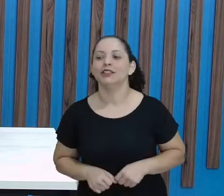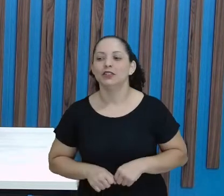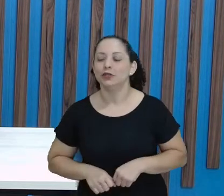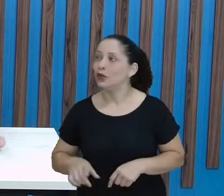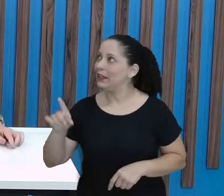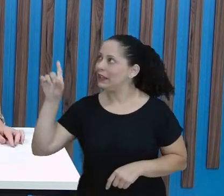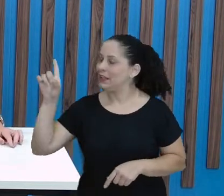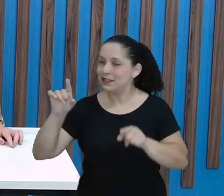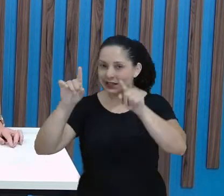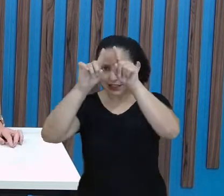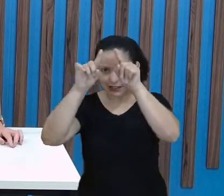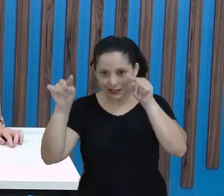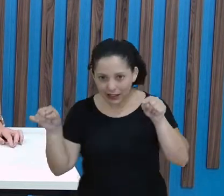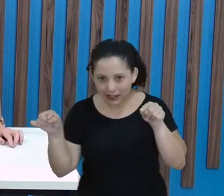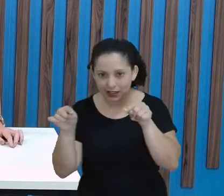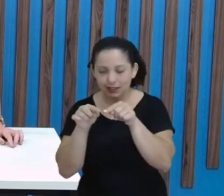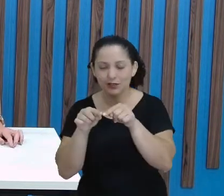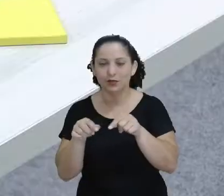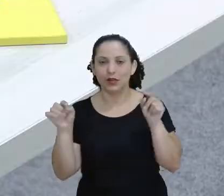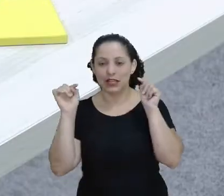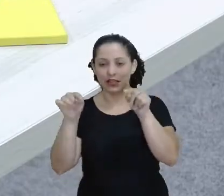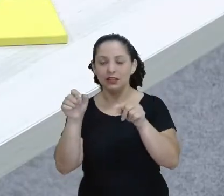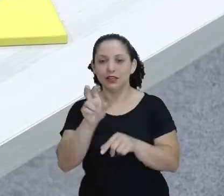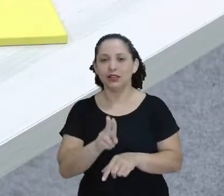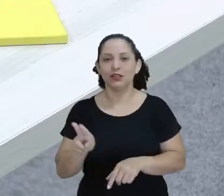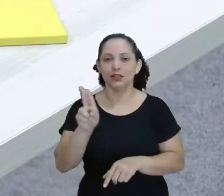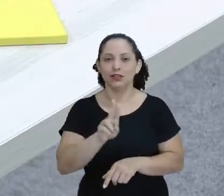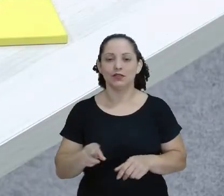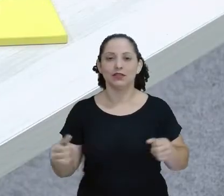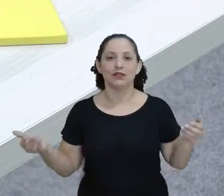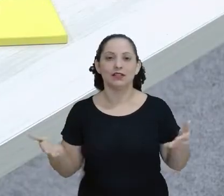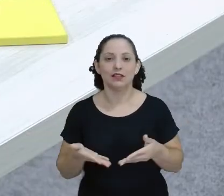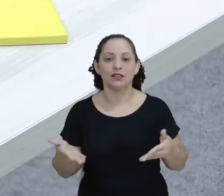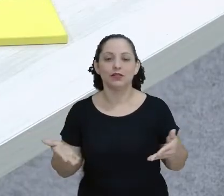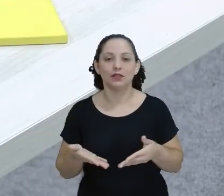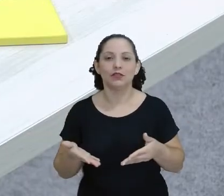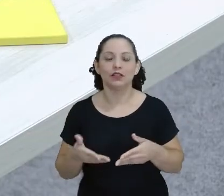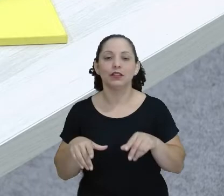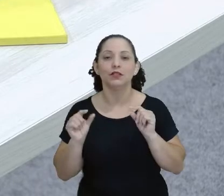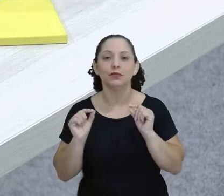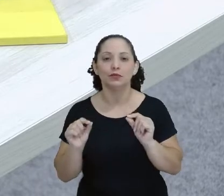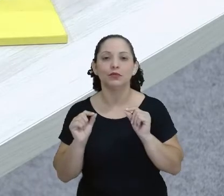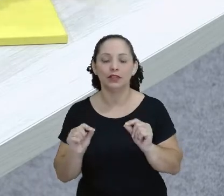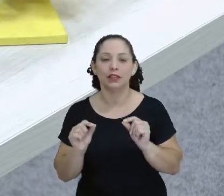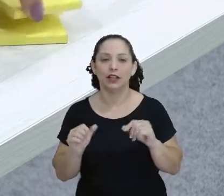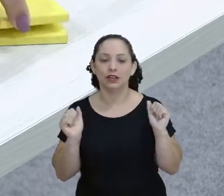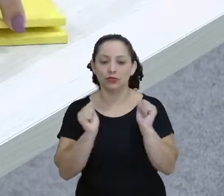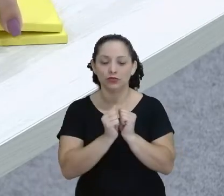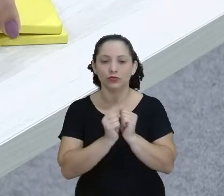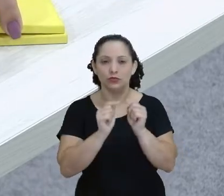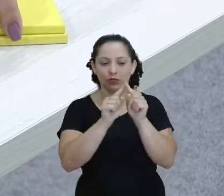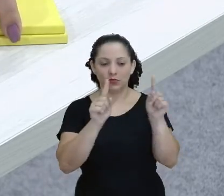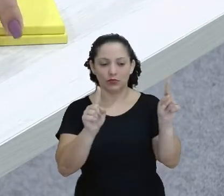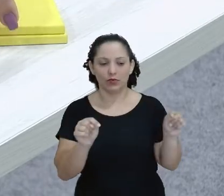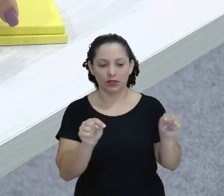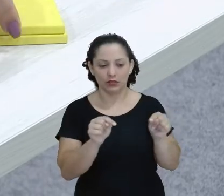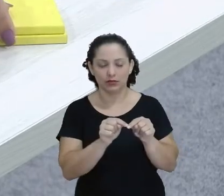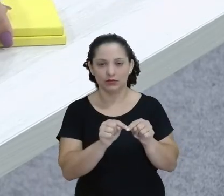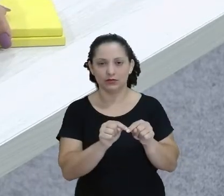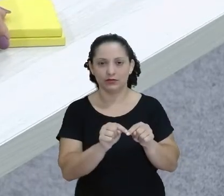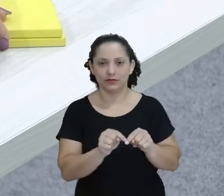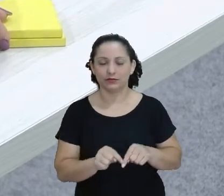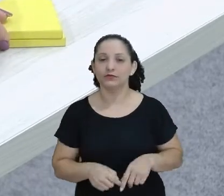Esse triângulo maior, eu vou utilizar agora os triângulos pequeno e mais o quadrado. E vou colocar aqui para a